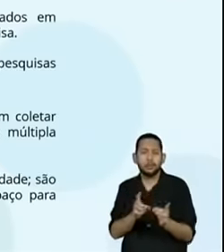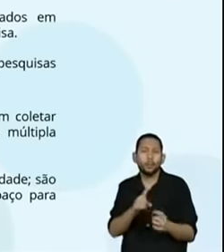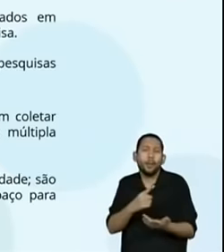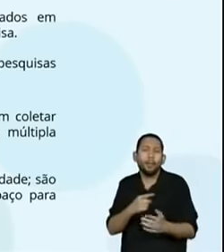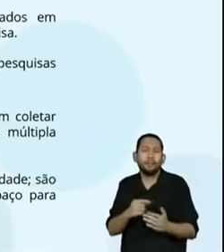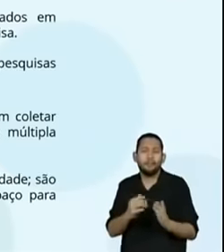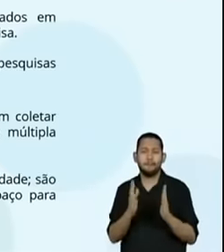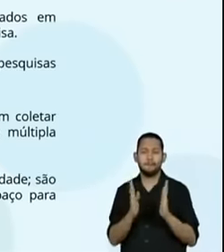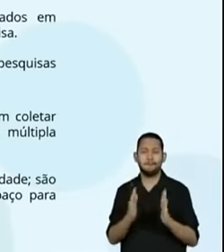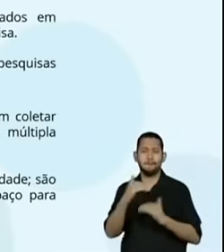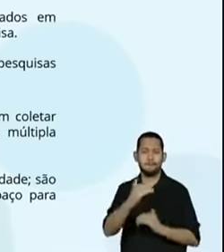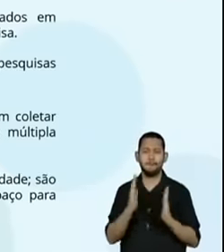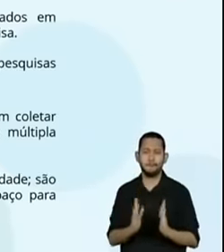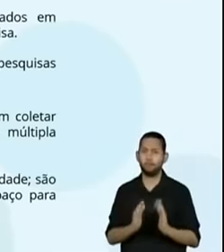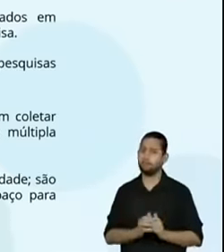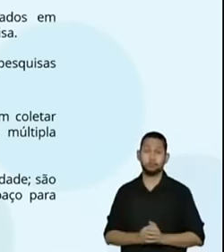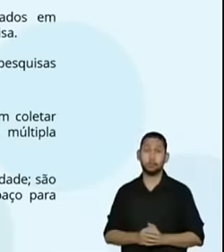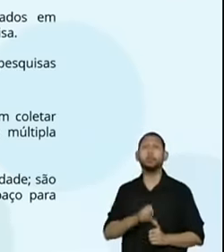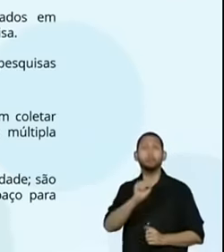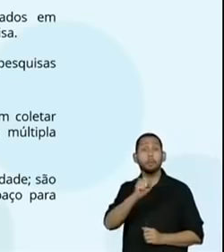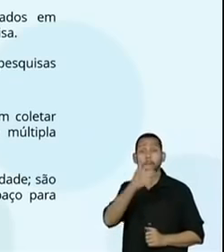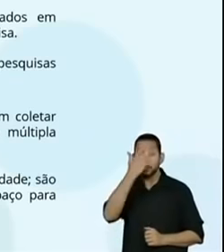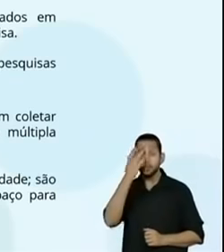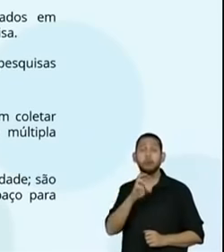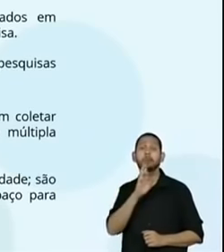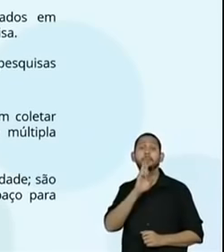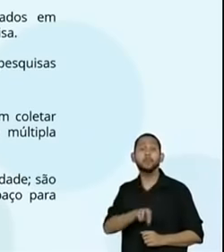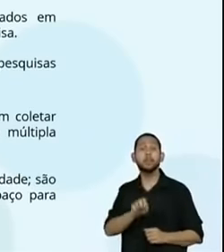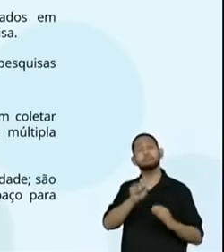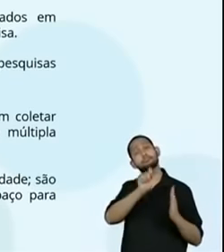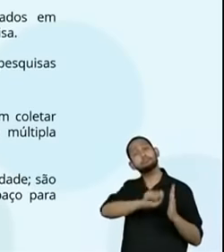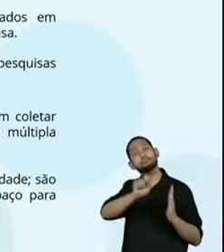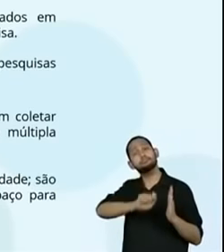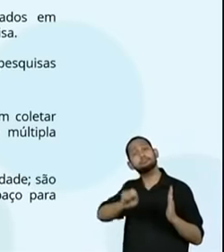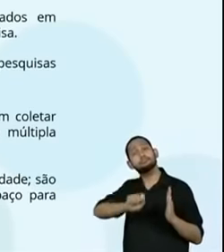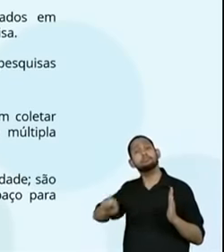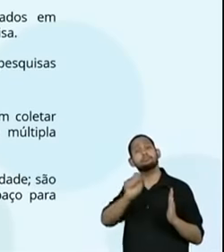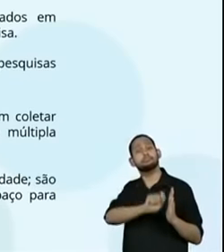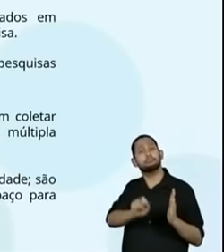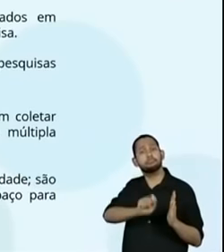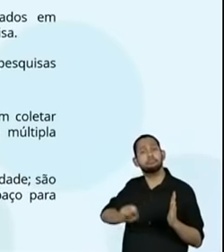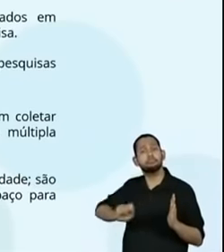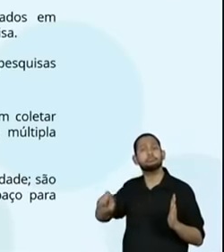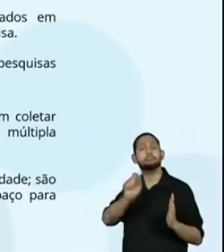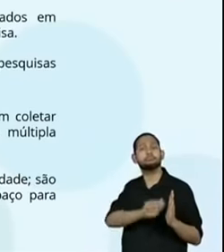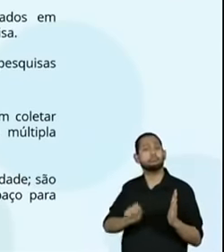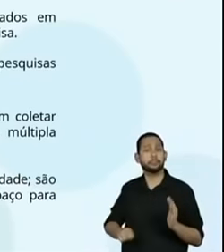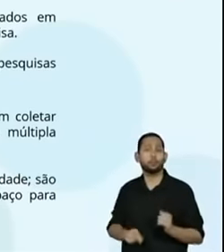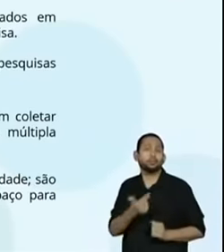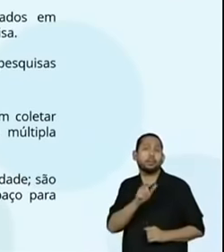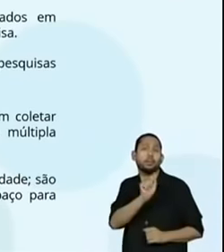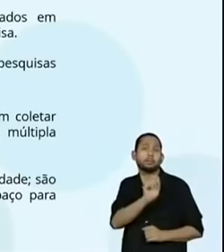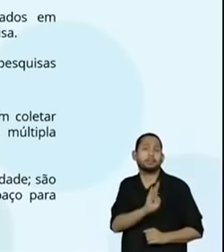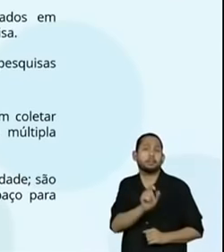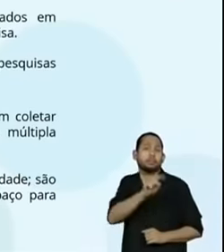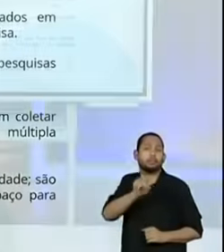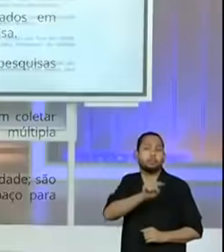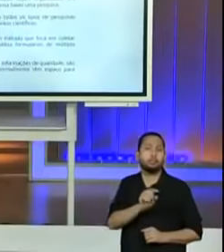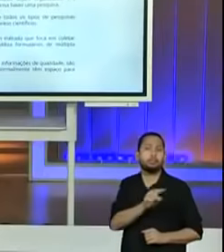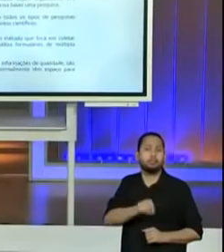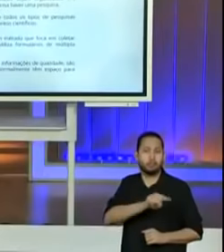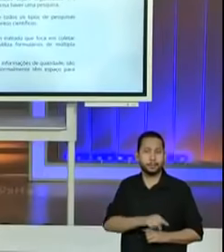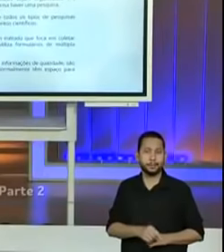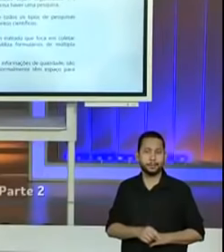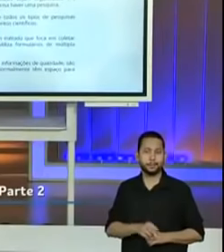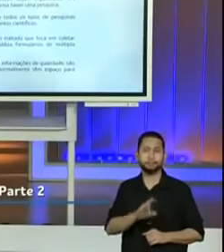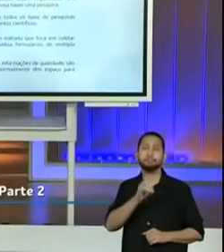E normalmente tem espaço para respostas subjetivas. O que seria essa? Essas qualitativas é aquela... Sabe quando você